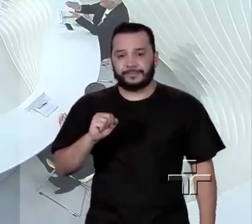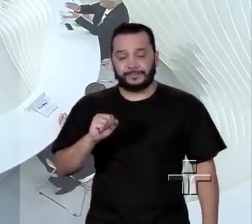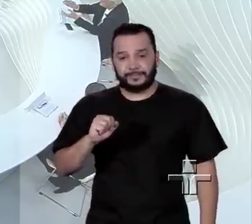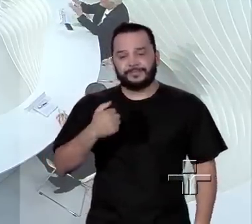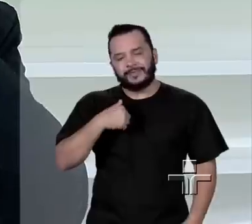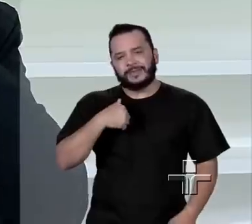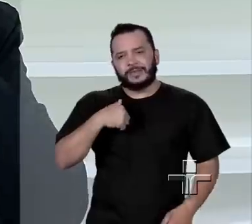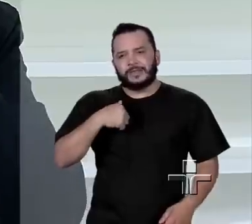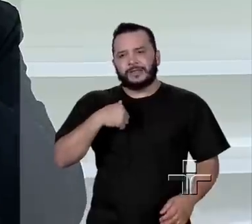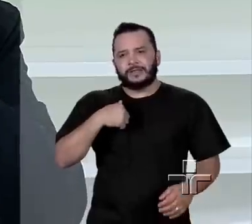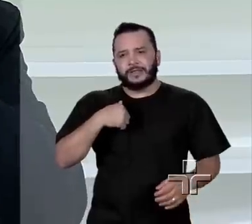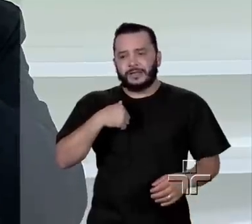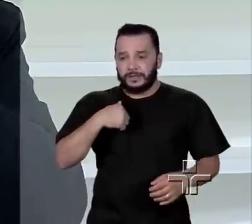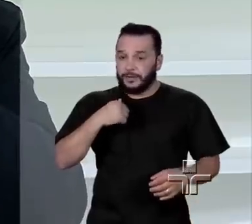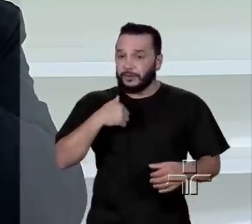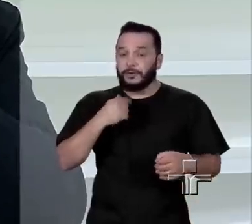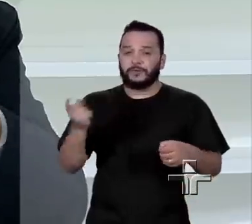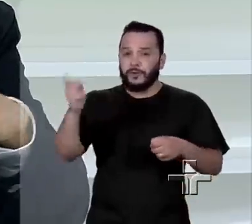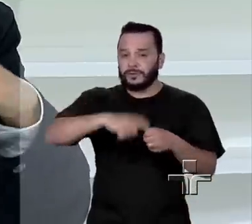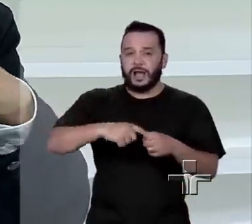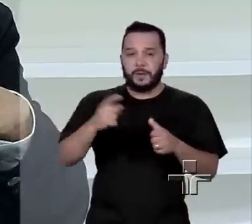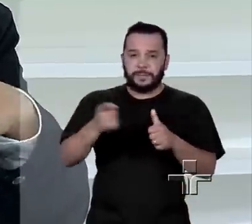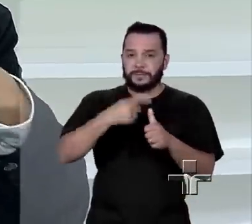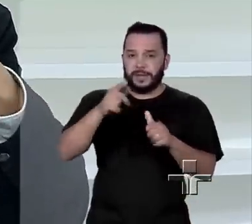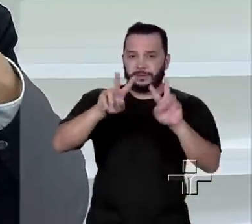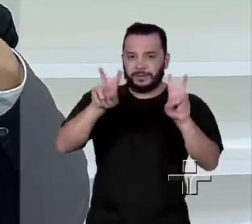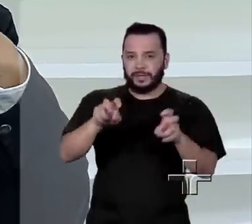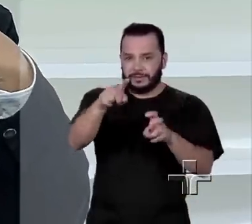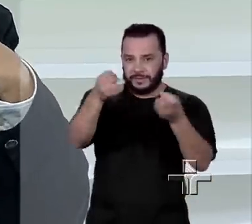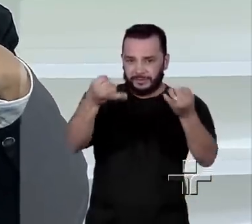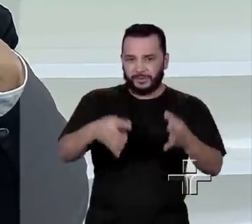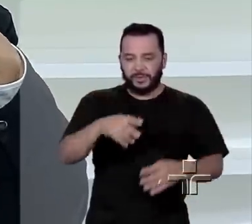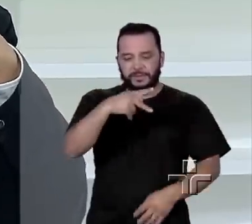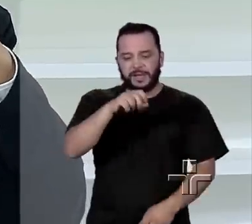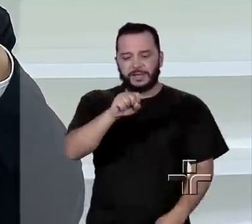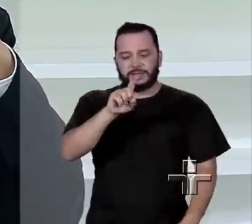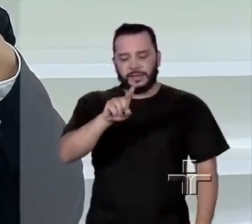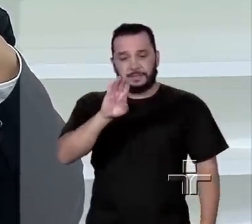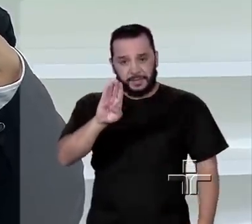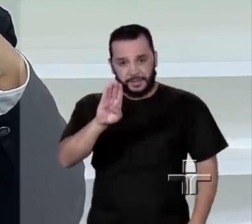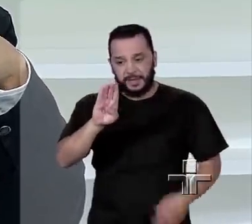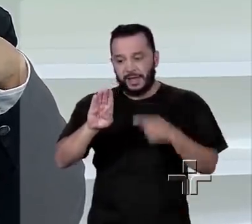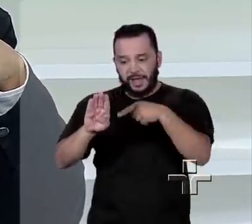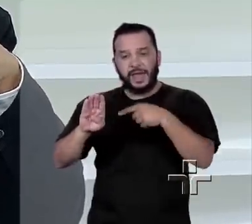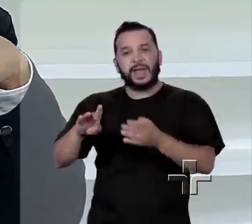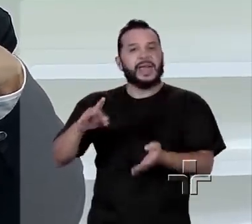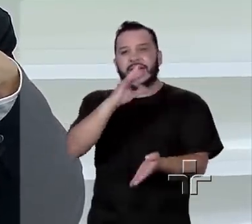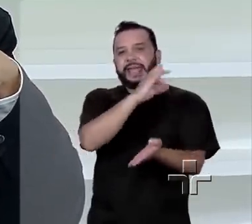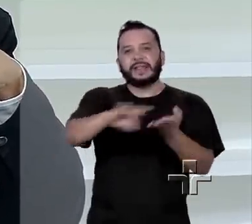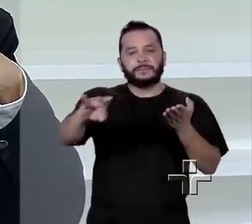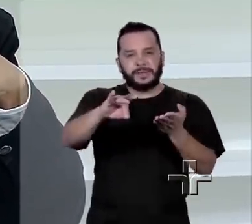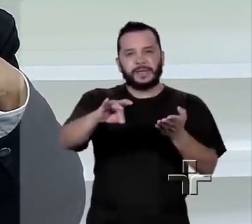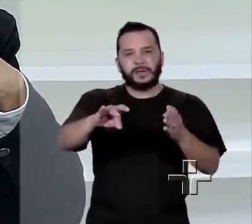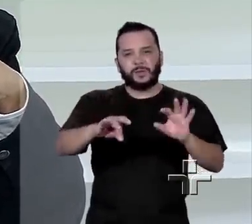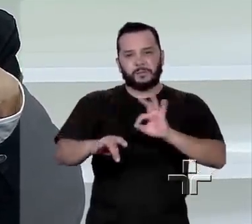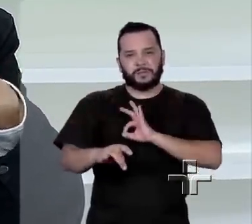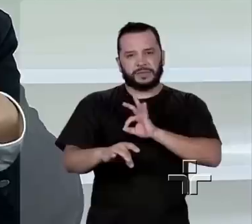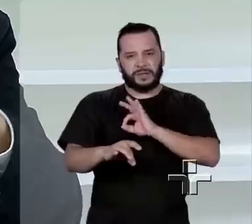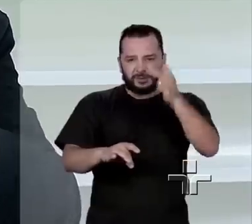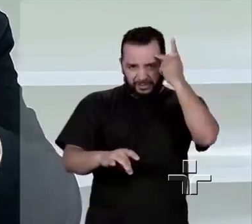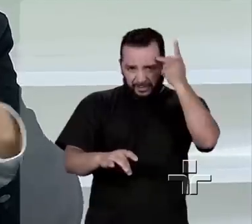acho inevitável voltar à primeira questão. O senhor falou que o PSDB é o inimigo número 1 das forças policiais em São